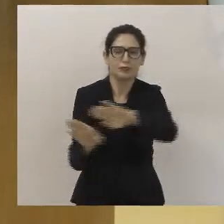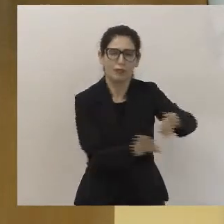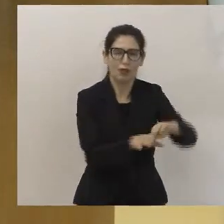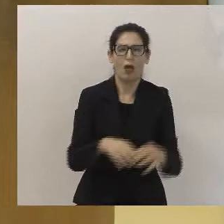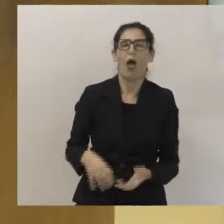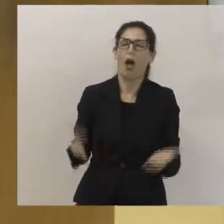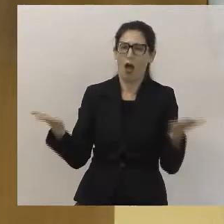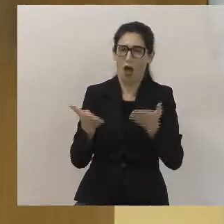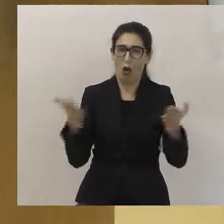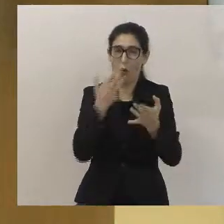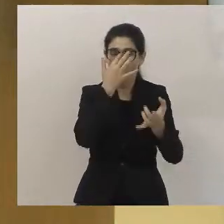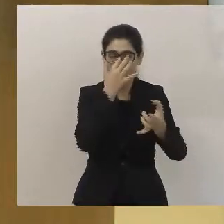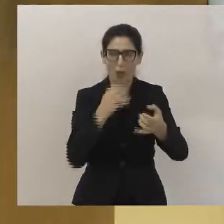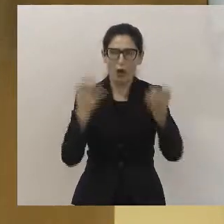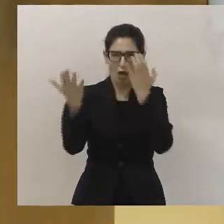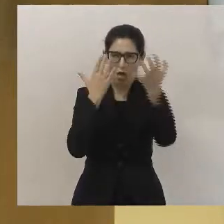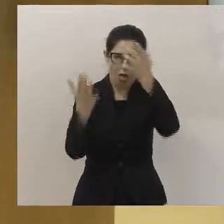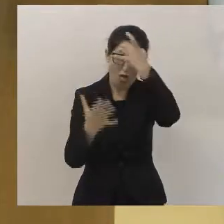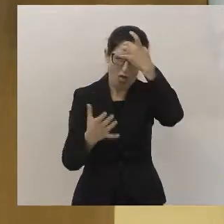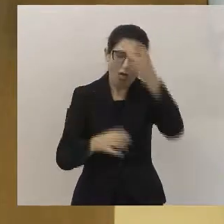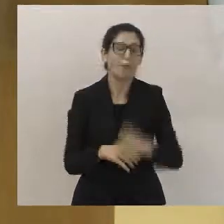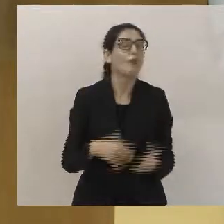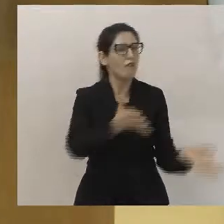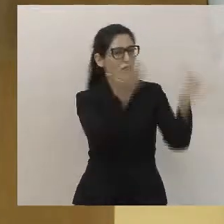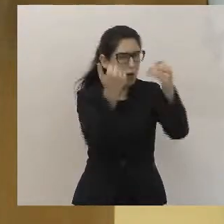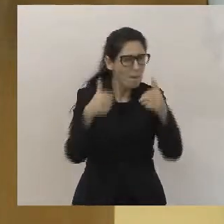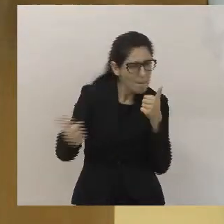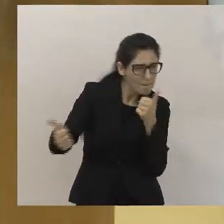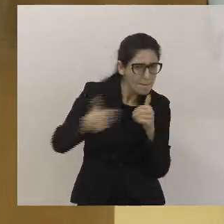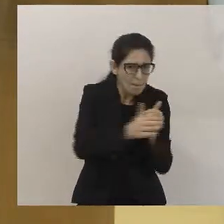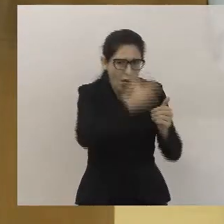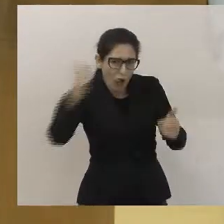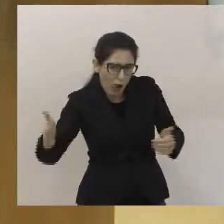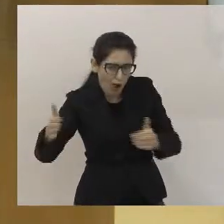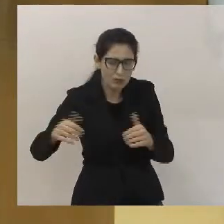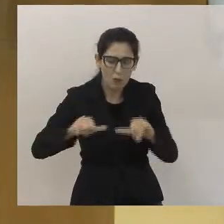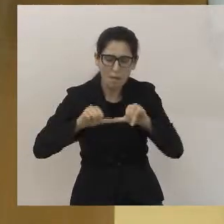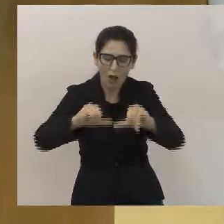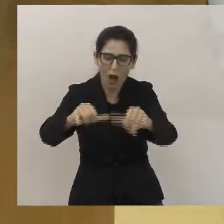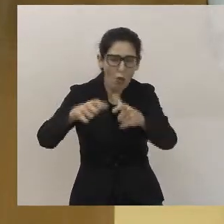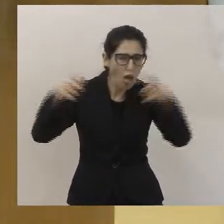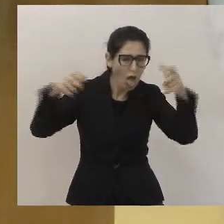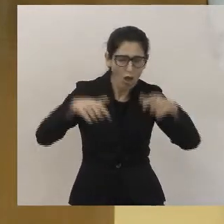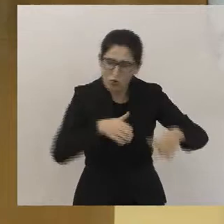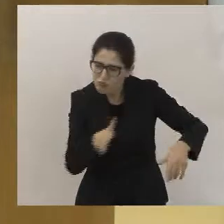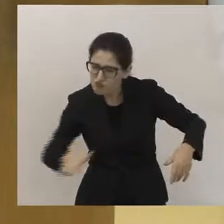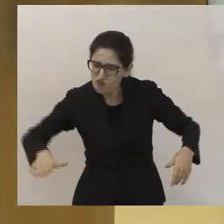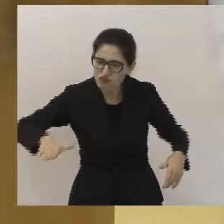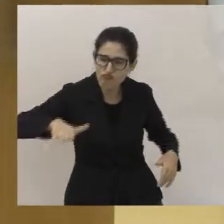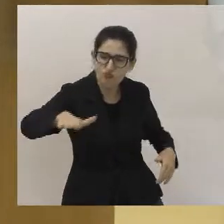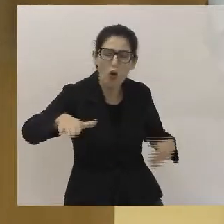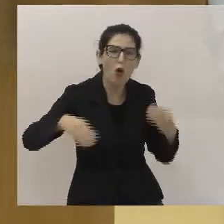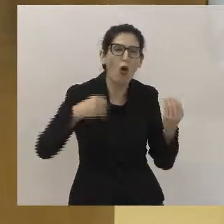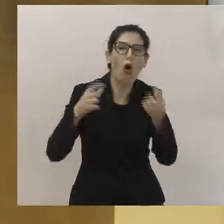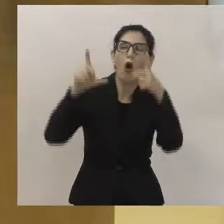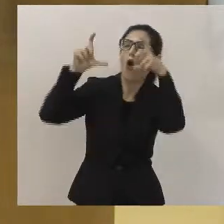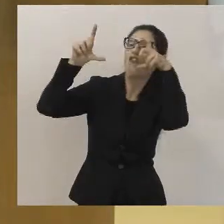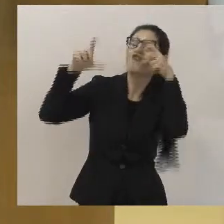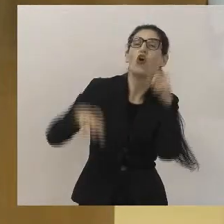voltinha ali do lado do mercado municipal a gente vê a foto da assistência social